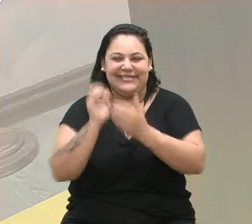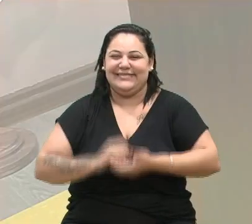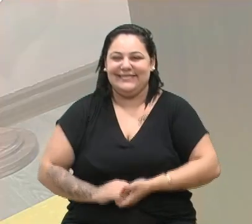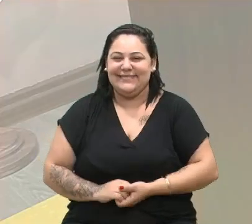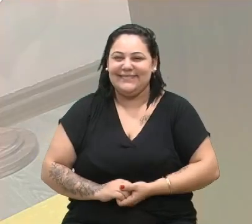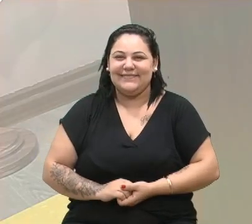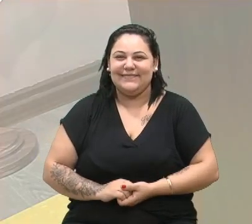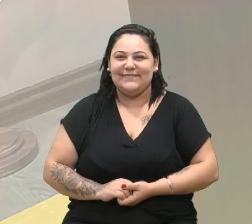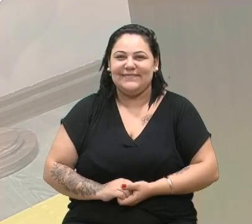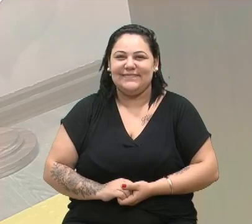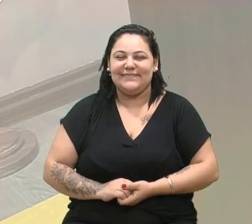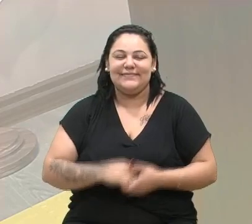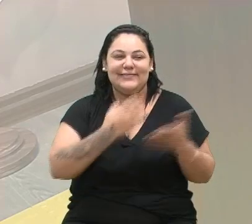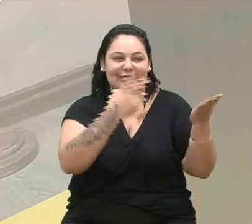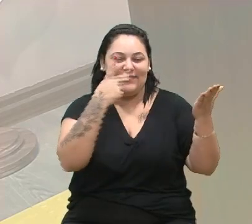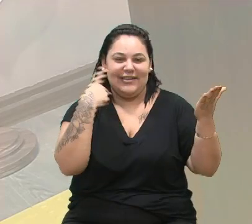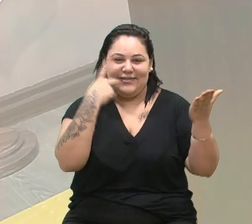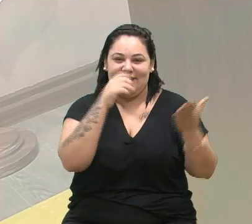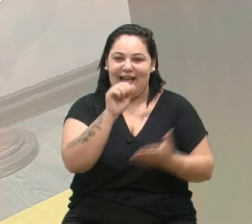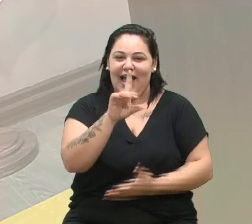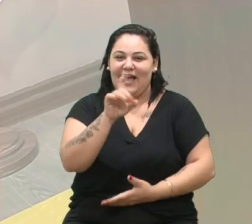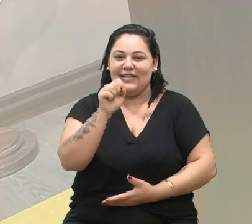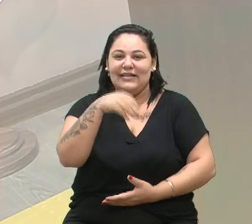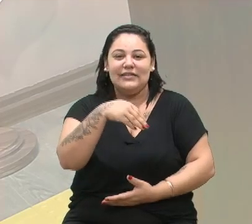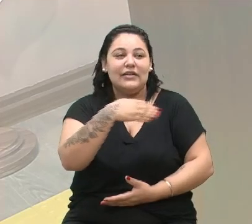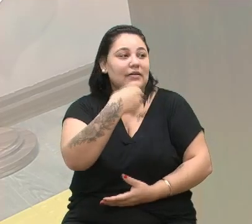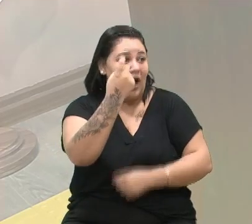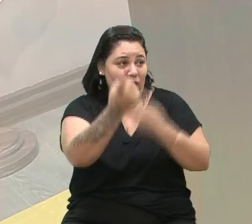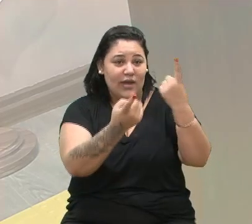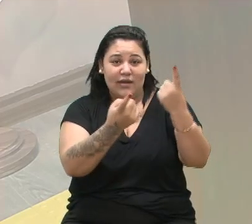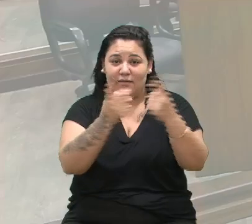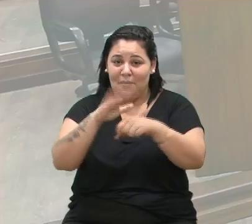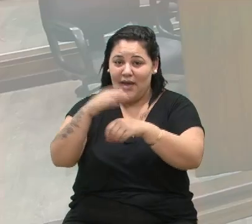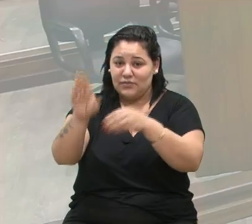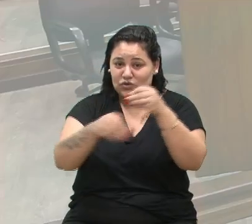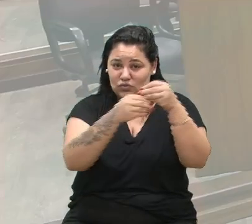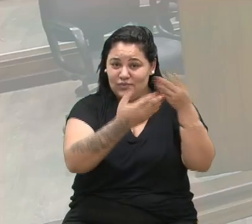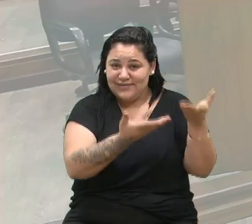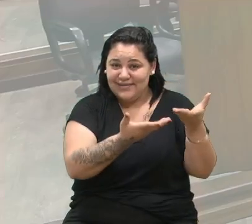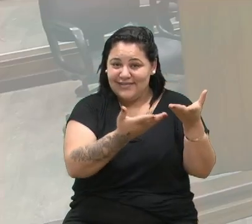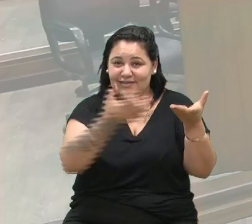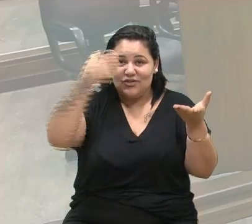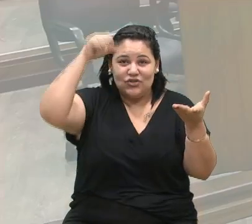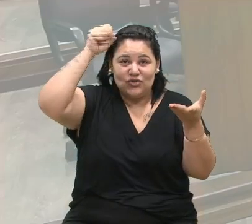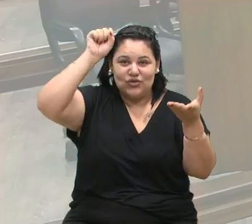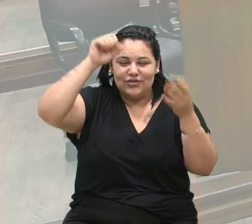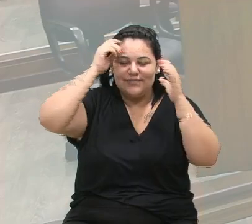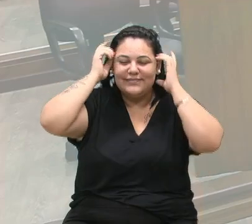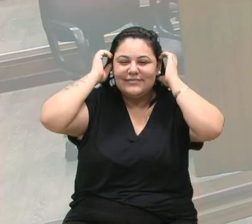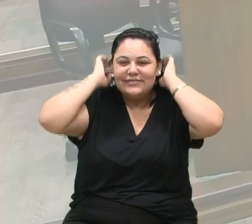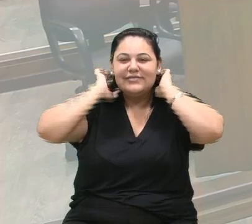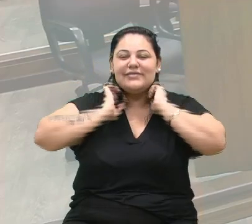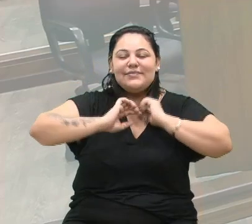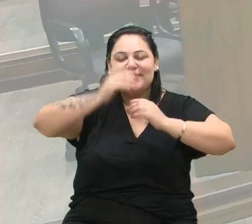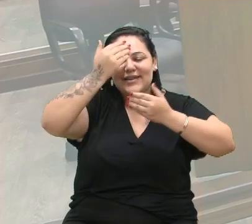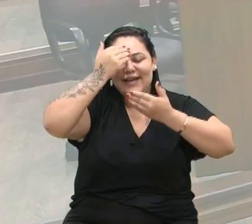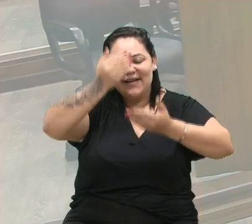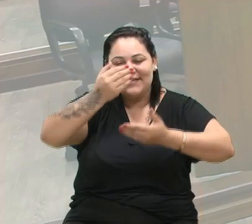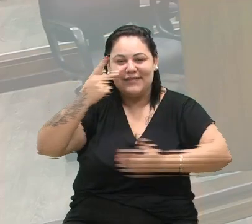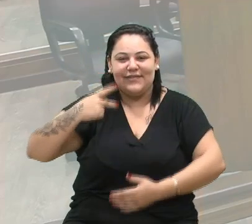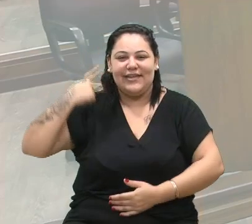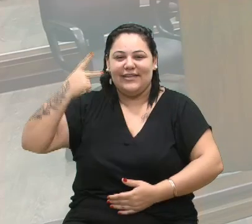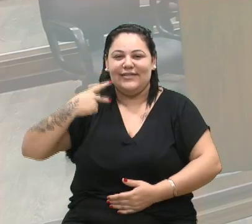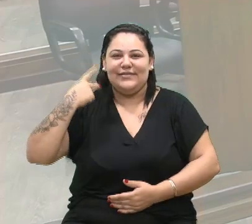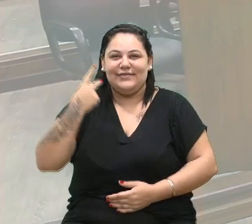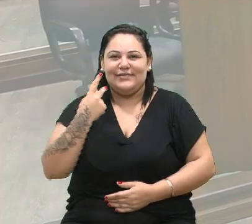colega vereador Adam Reck. Alguém pediu? Colega Xuxa. Obrigado, vereador. Obrigado,